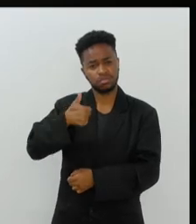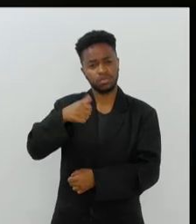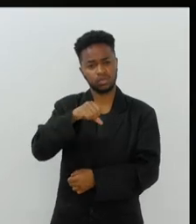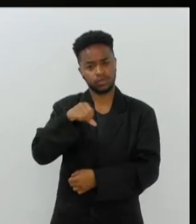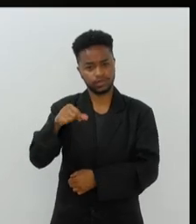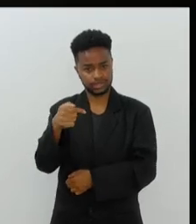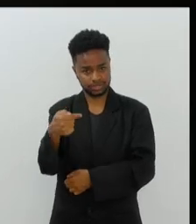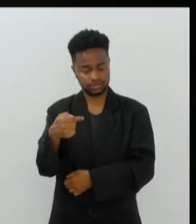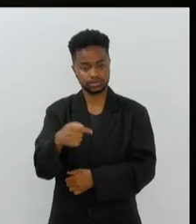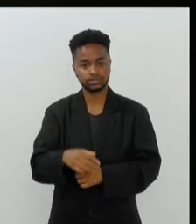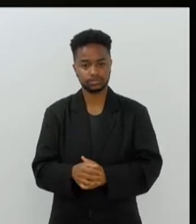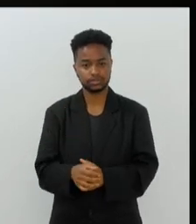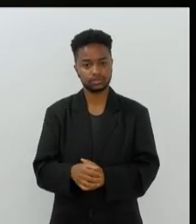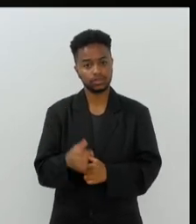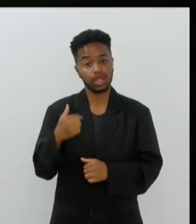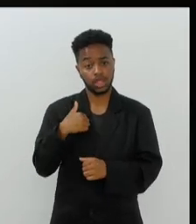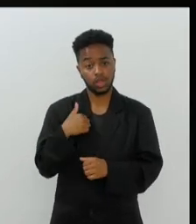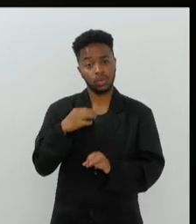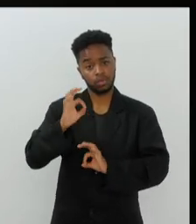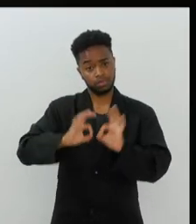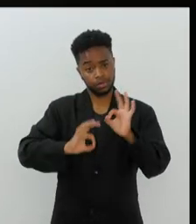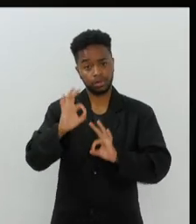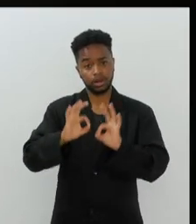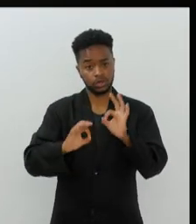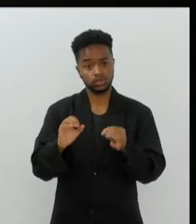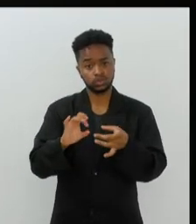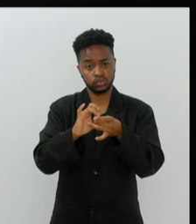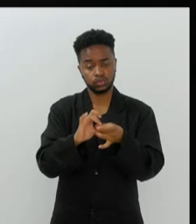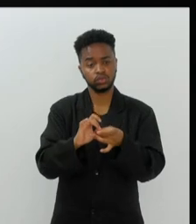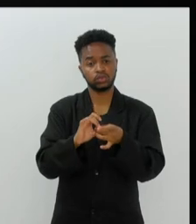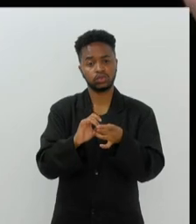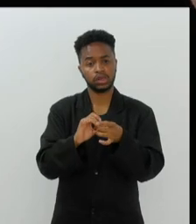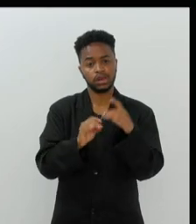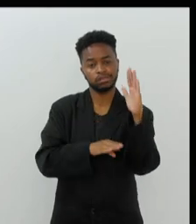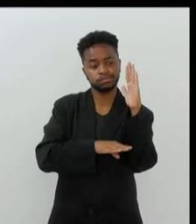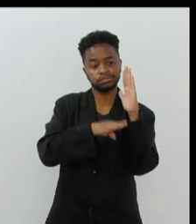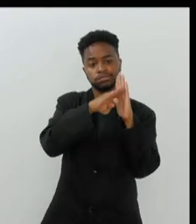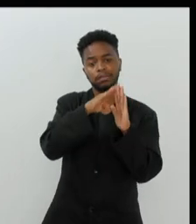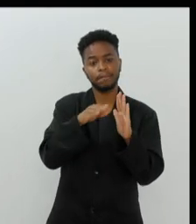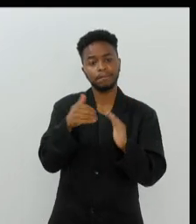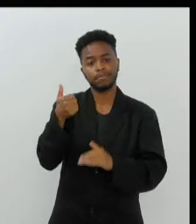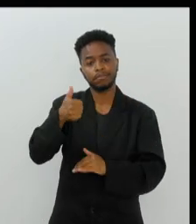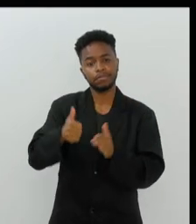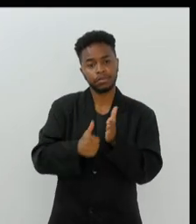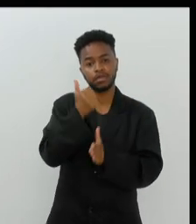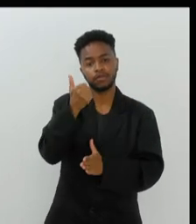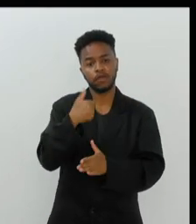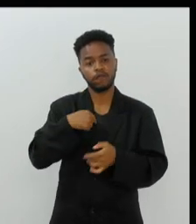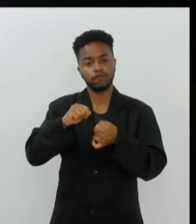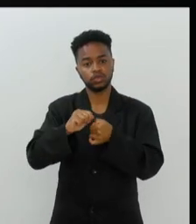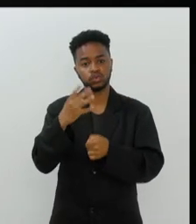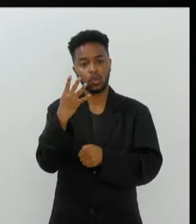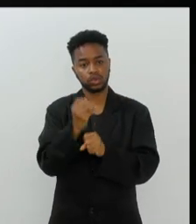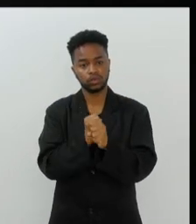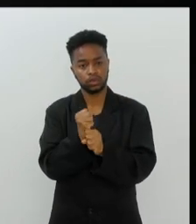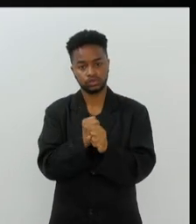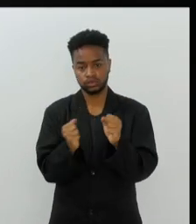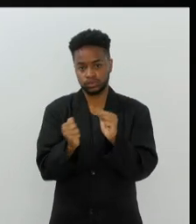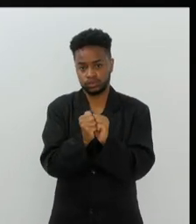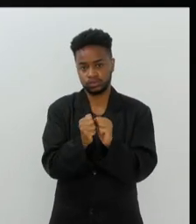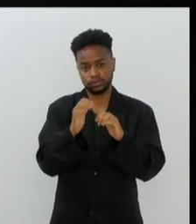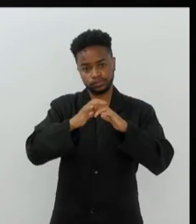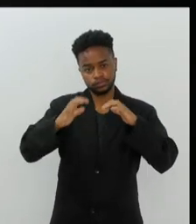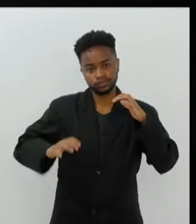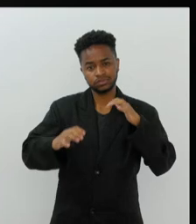em 97. Eu fui o carnavalista que subiu com a Porta da Pedra a primeira vez, né? Então eu fiz 4 anos